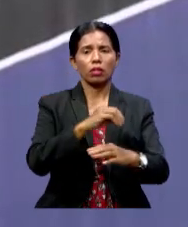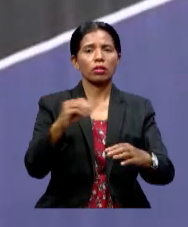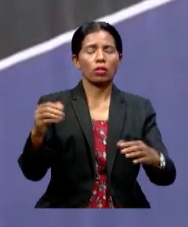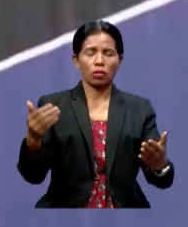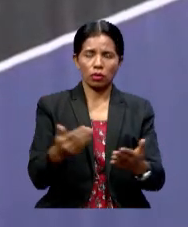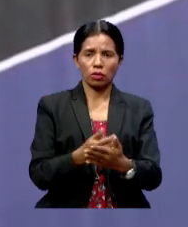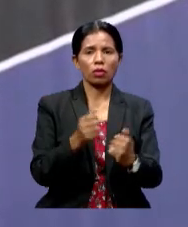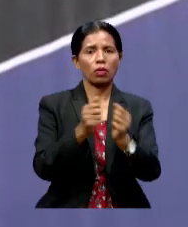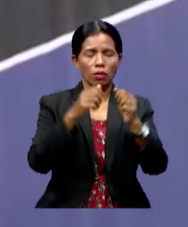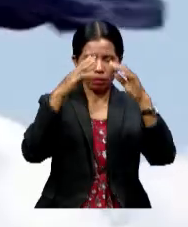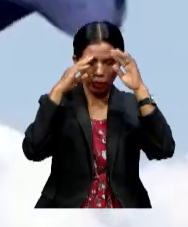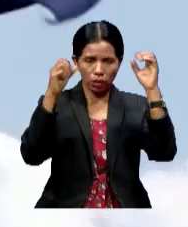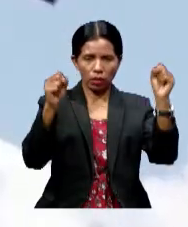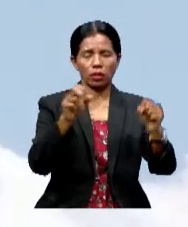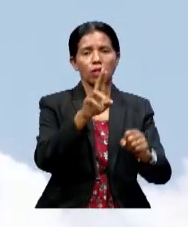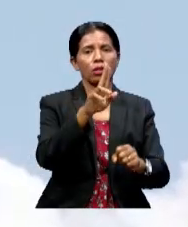o presidente Ucrânia.